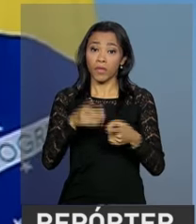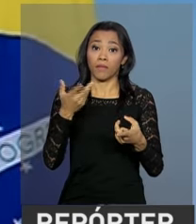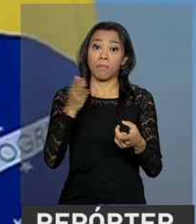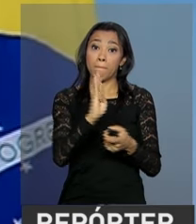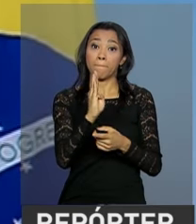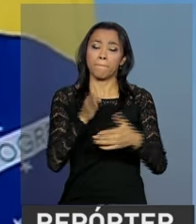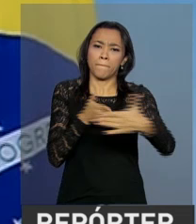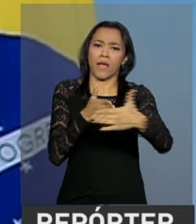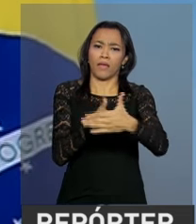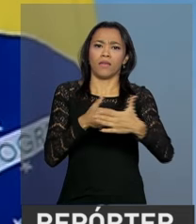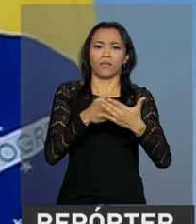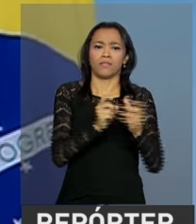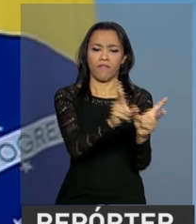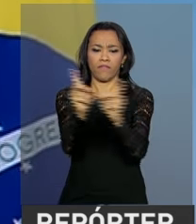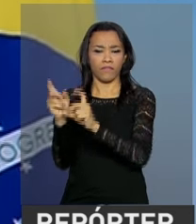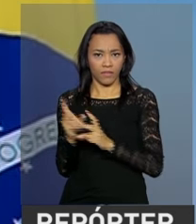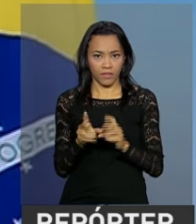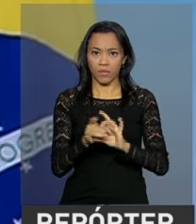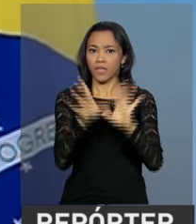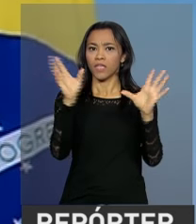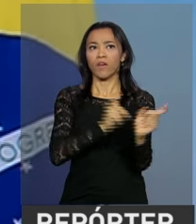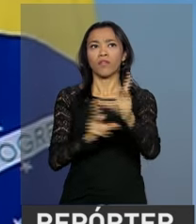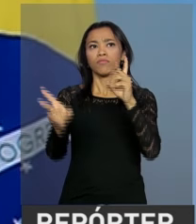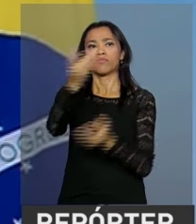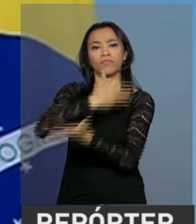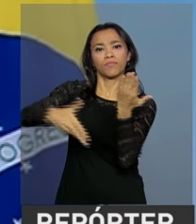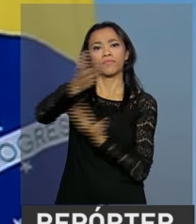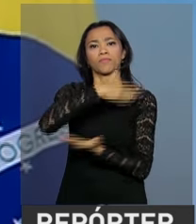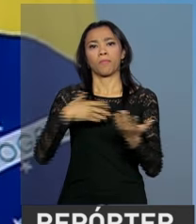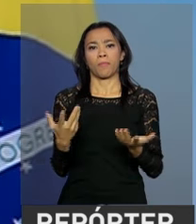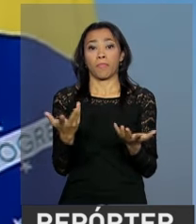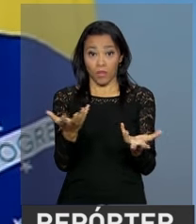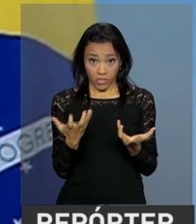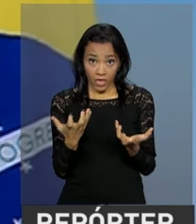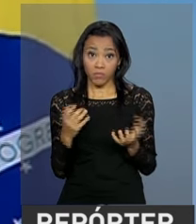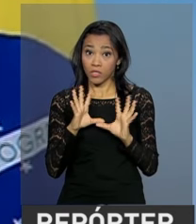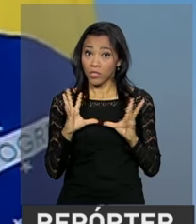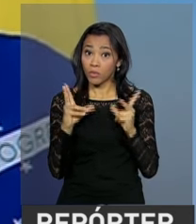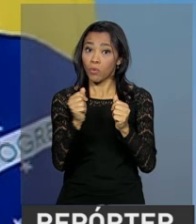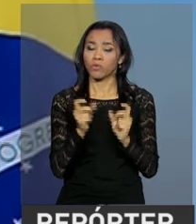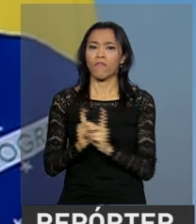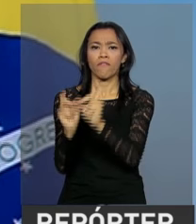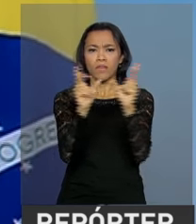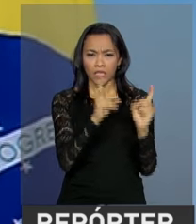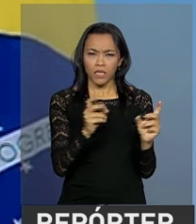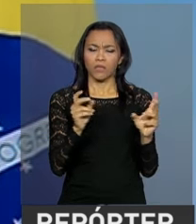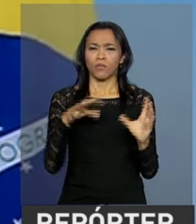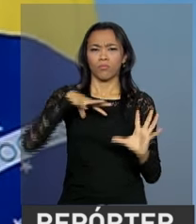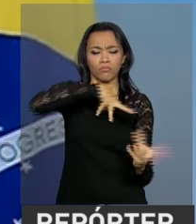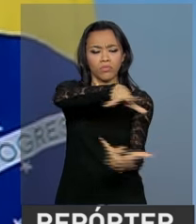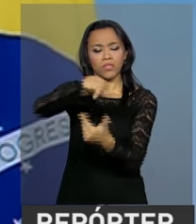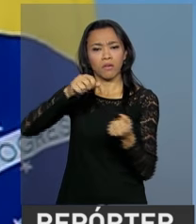Não adianta nós defendermos o livre comércio e queremos que todos pratiquem o livre comércio se nós